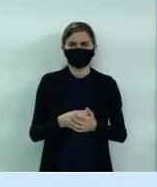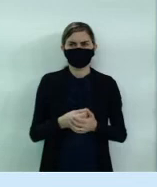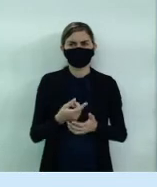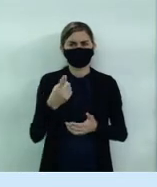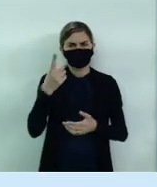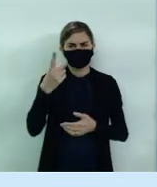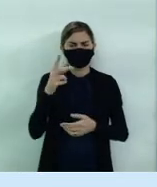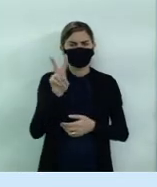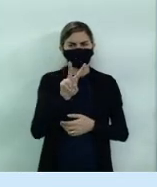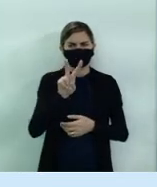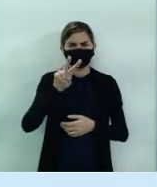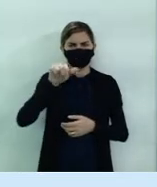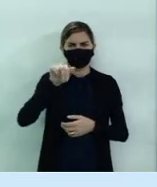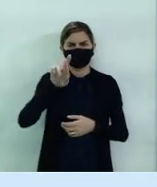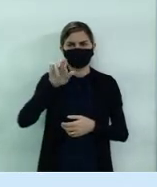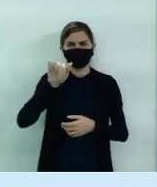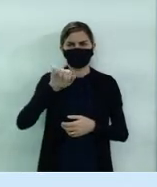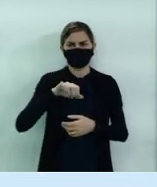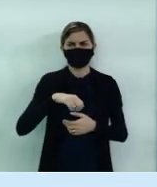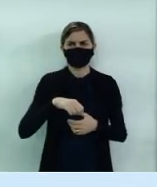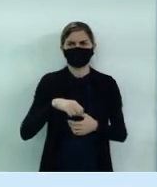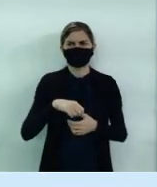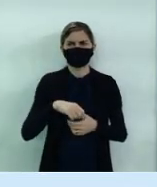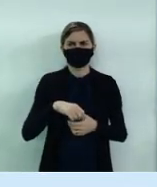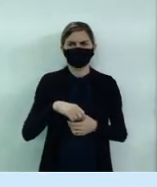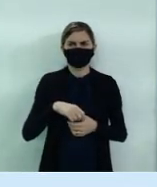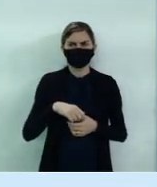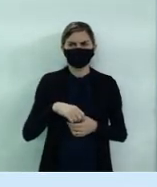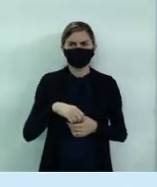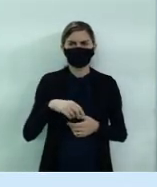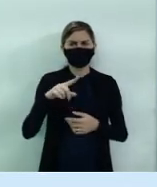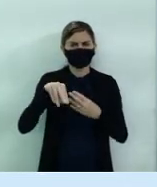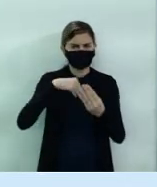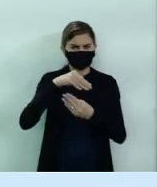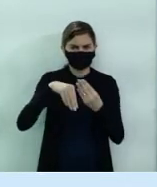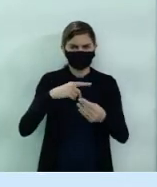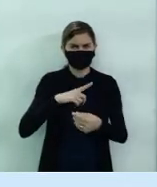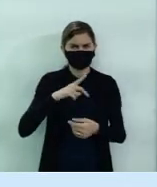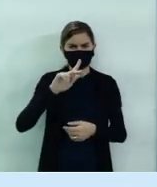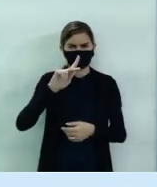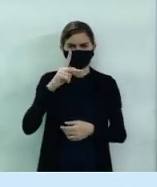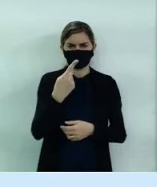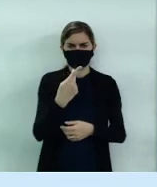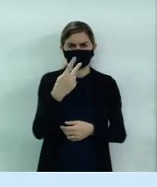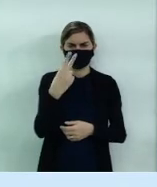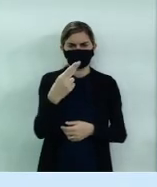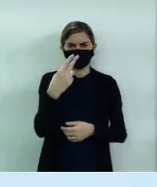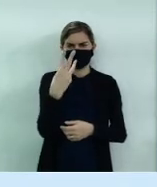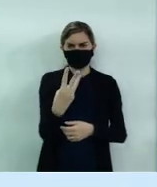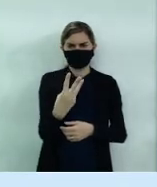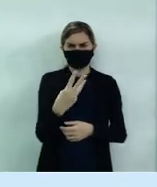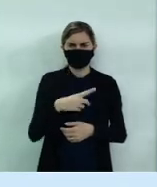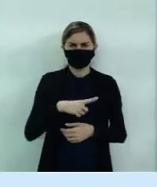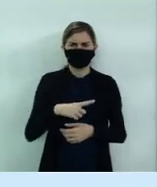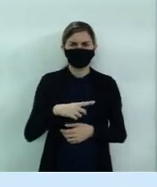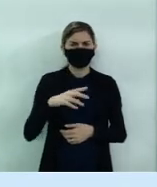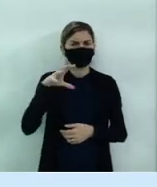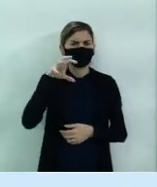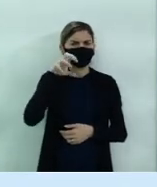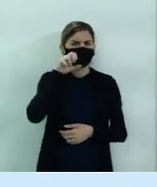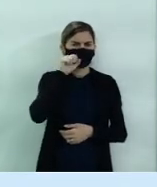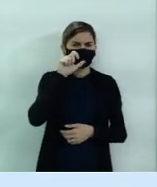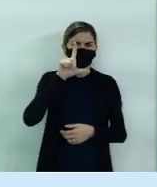Aqui no caso do vinagre. O vinagre aqui, nessa mistura aqui, a gente tem um pH igual a 3. O suco